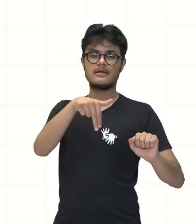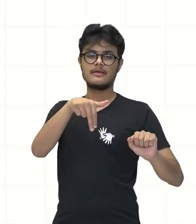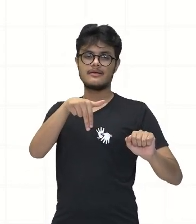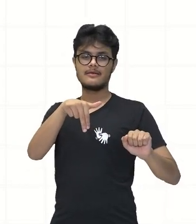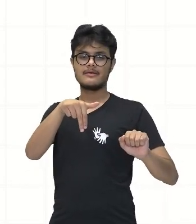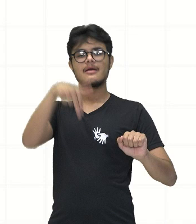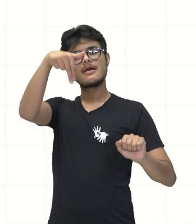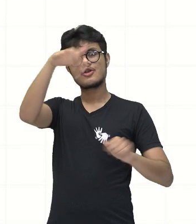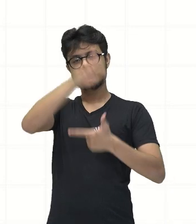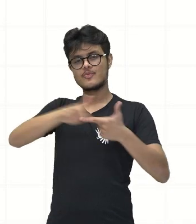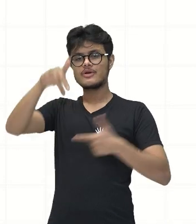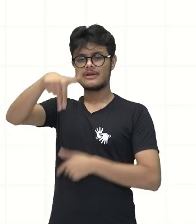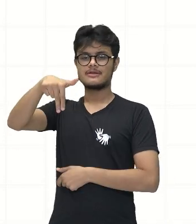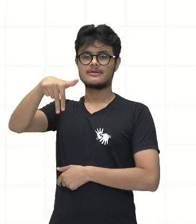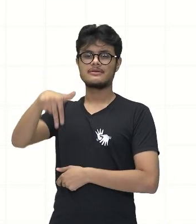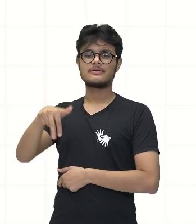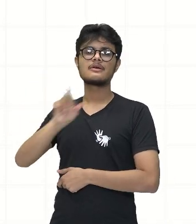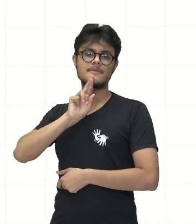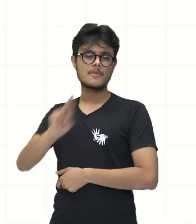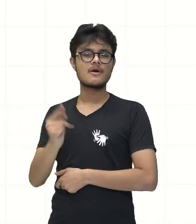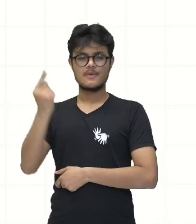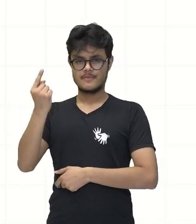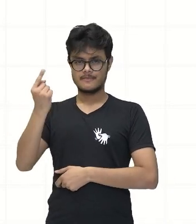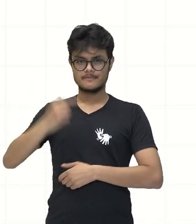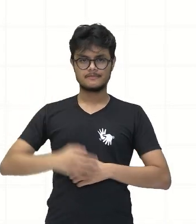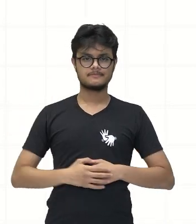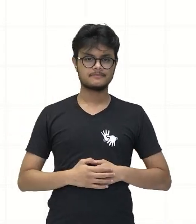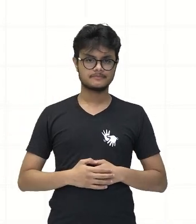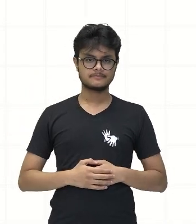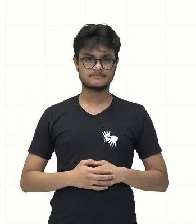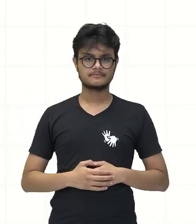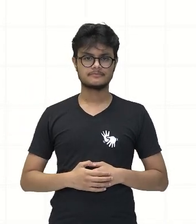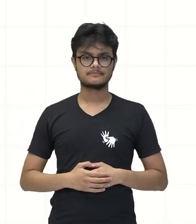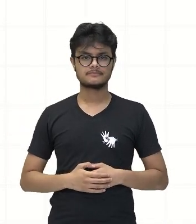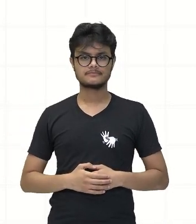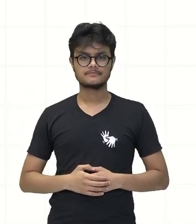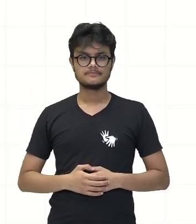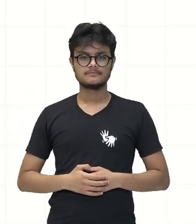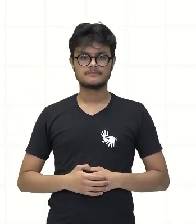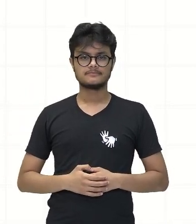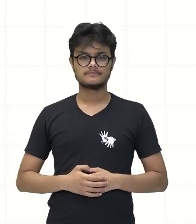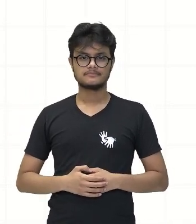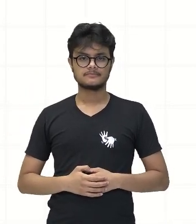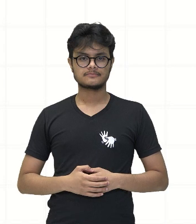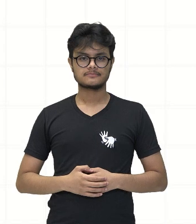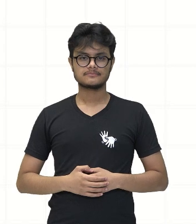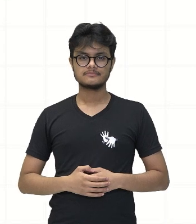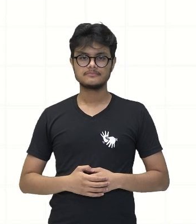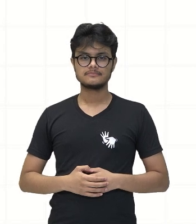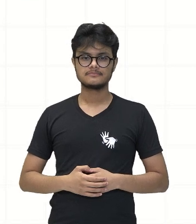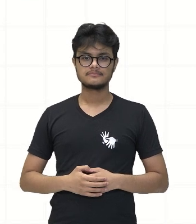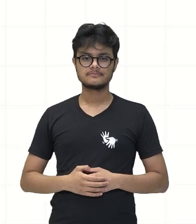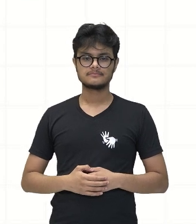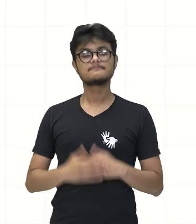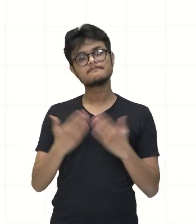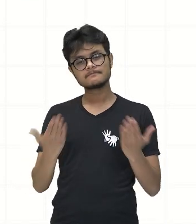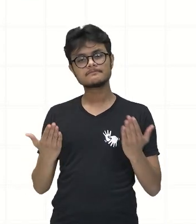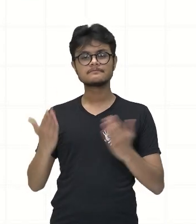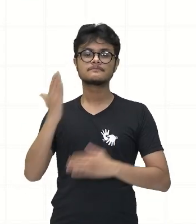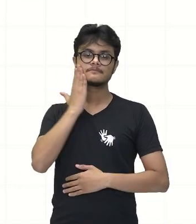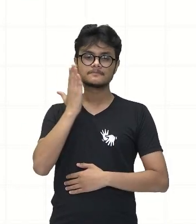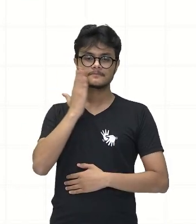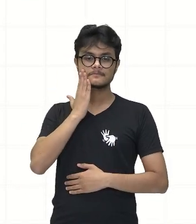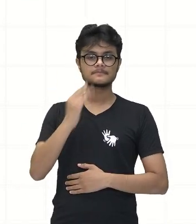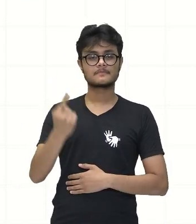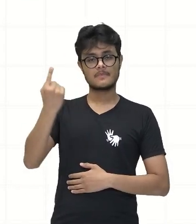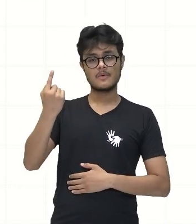E n dividido por n é 1. Qualquer número dividido por ele mesmo é 1. E a gente sabe que todo número elevado a 1 é